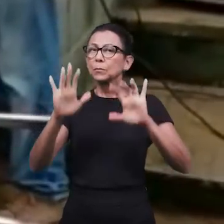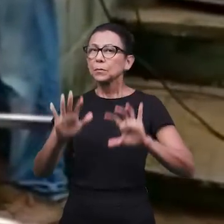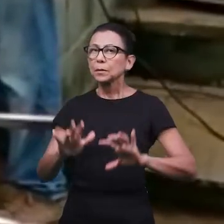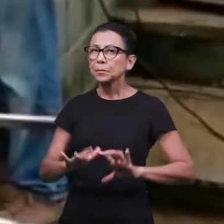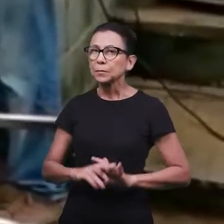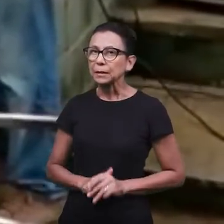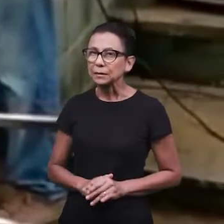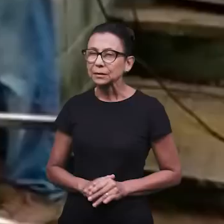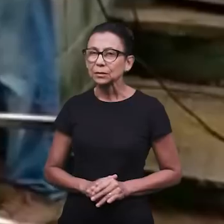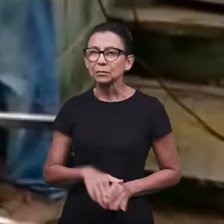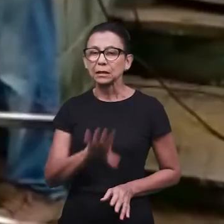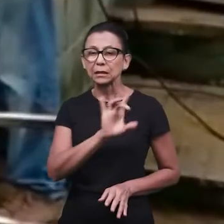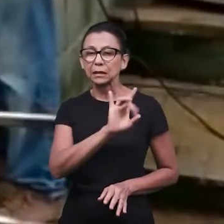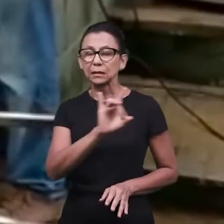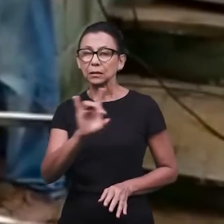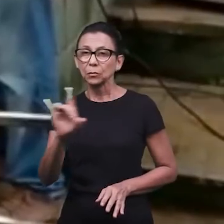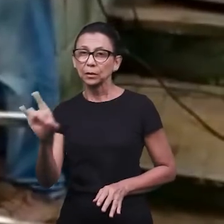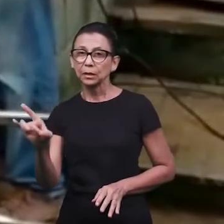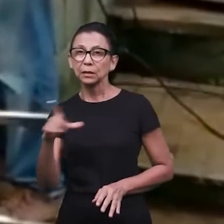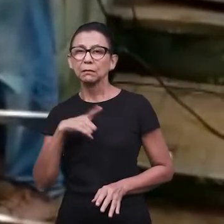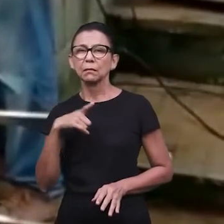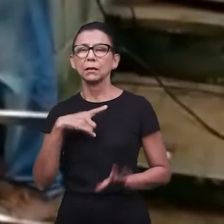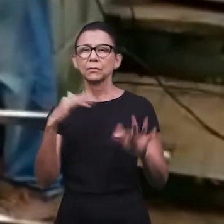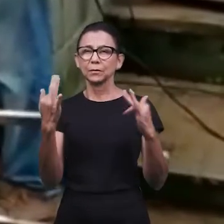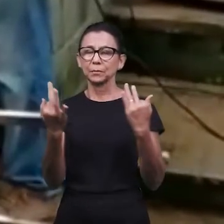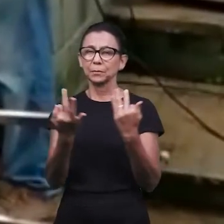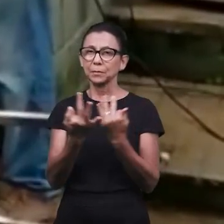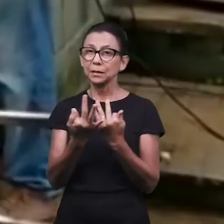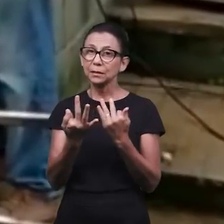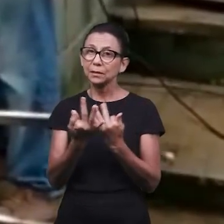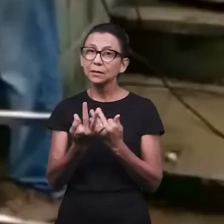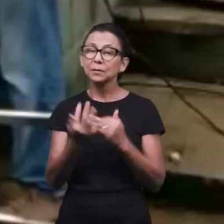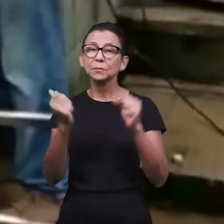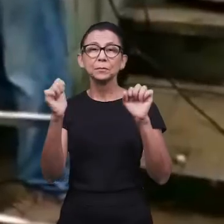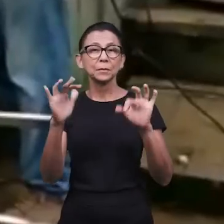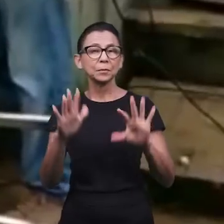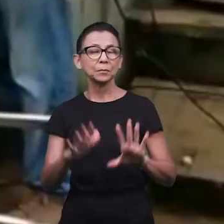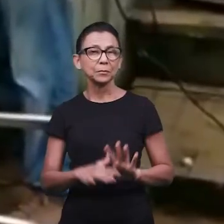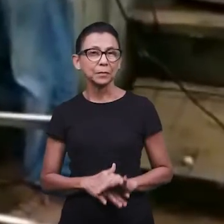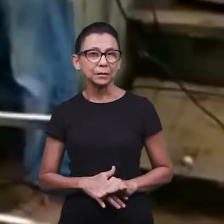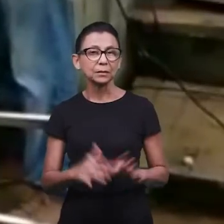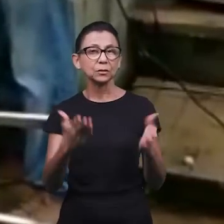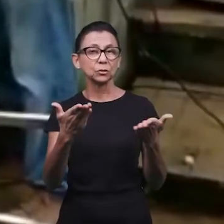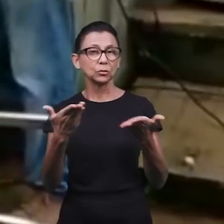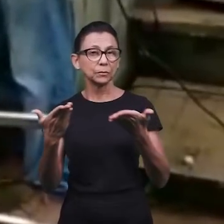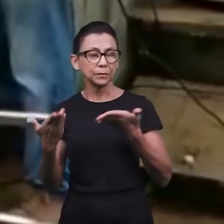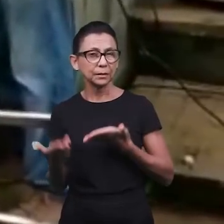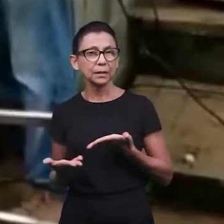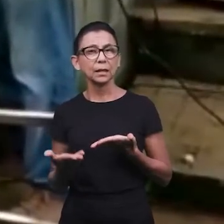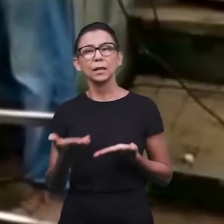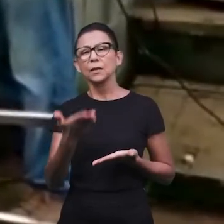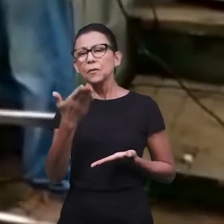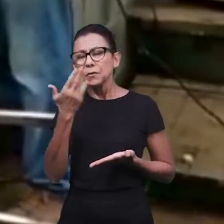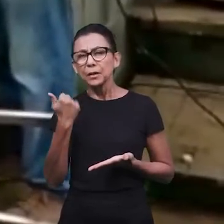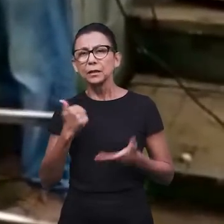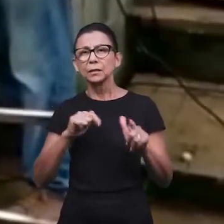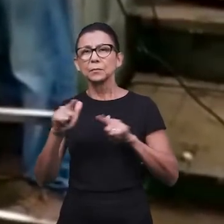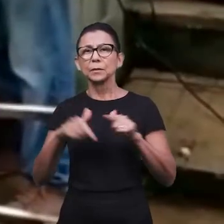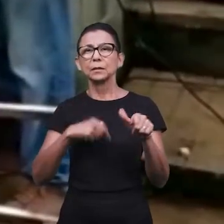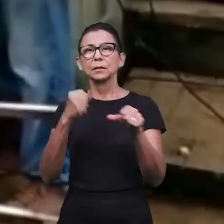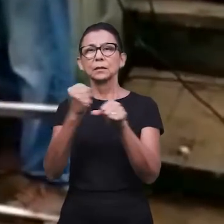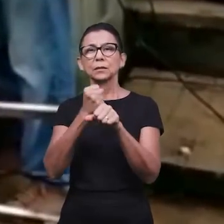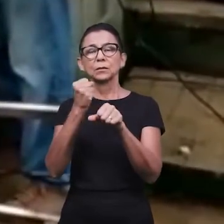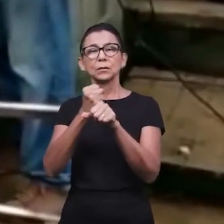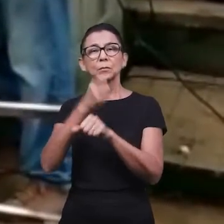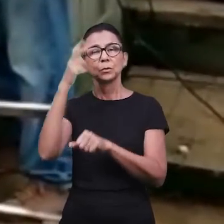as suas famílias. O Senhor tem abençoado. E queria fazer um convite para você também. Tem disponibilidade de sábado, vem aqui, dedique ao Senhor o seu dia,